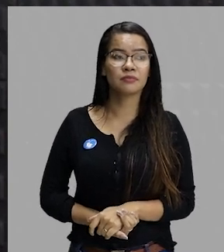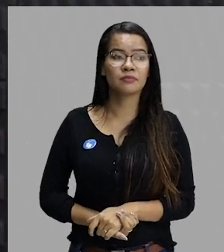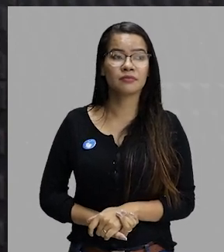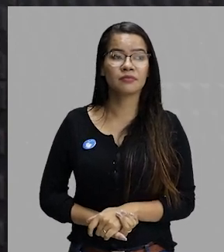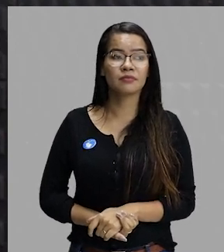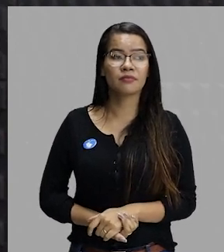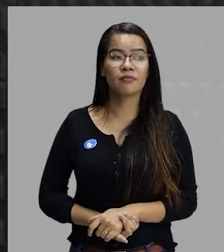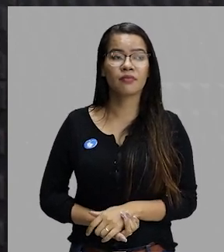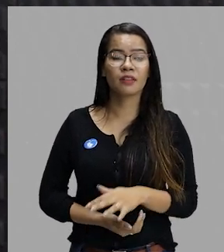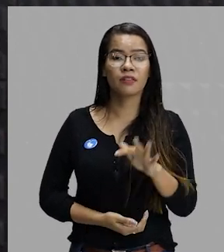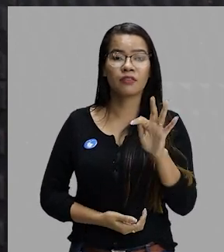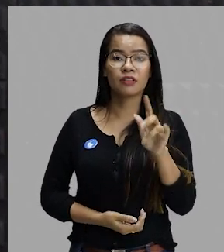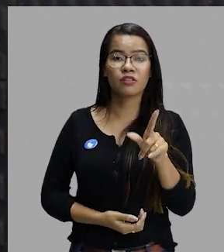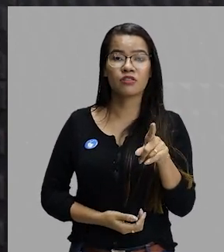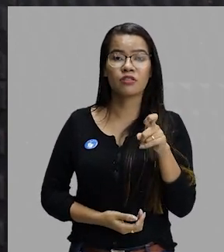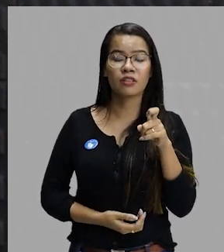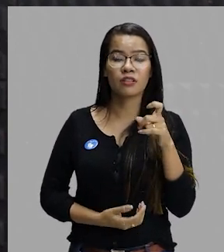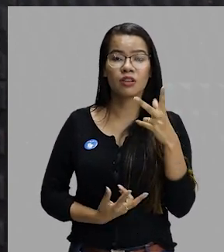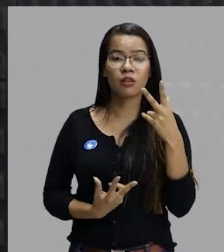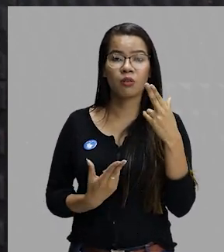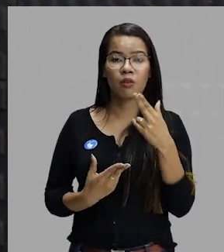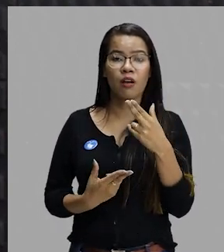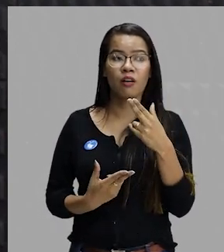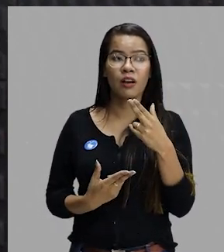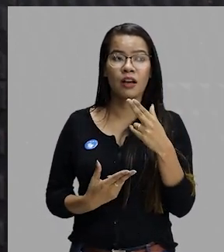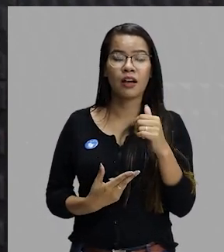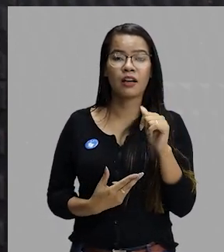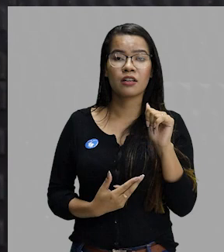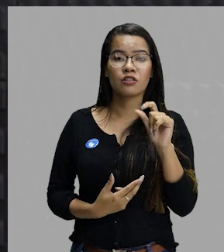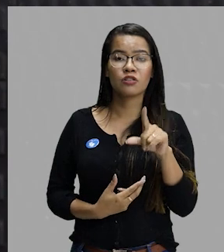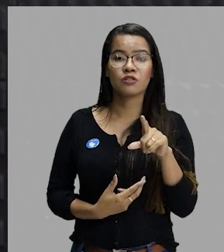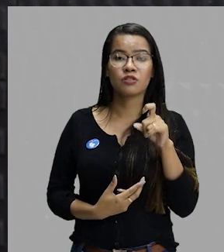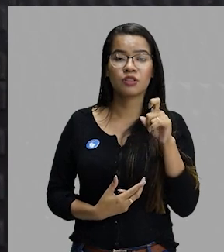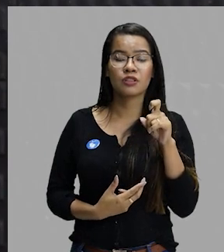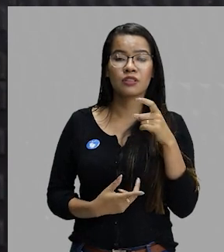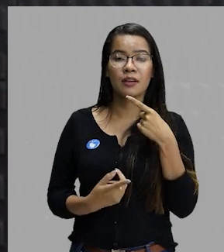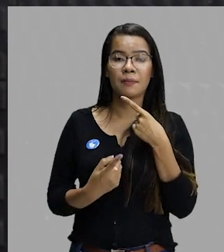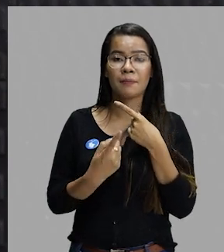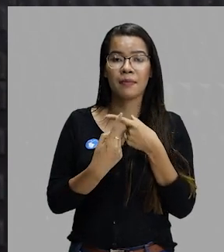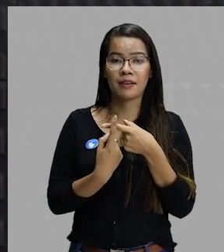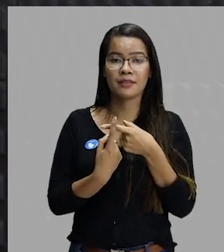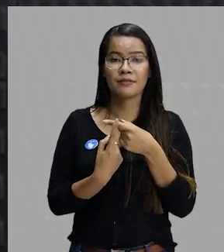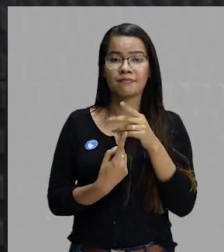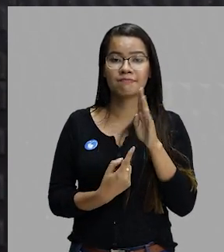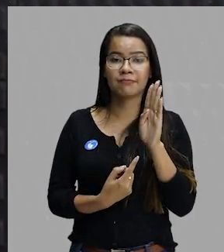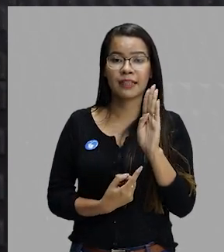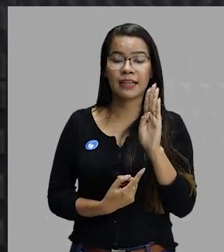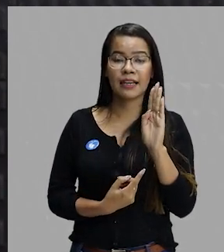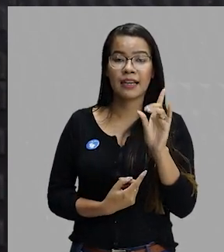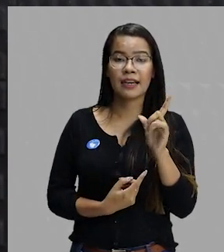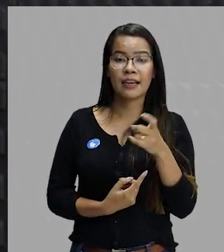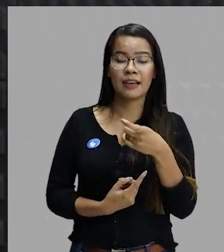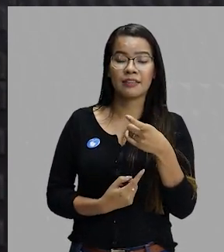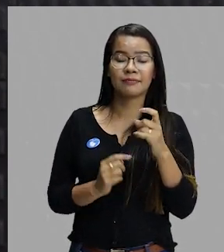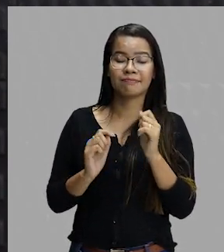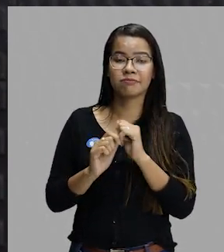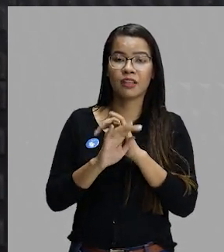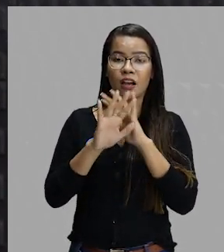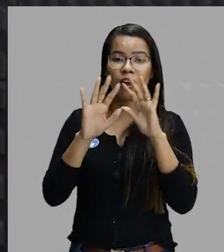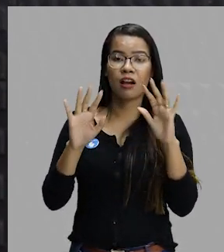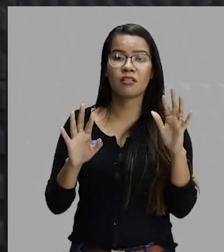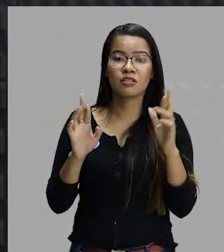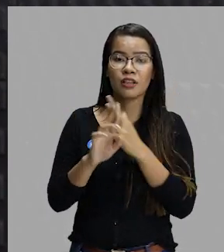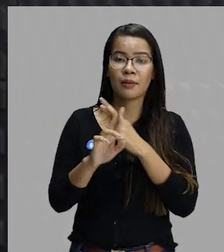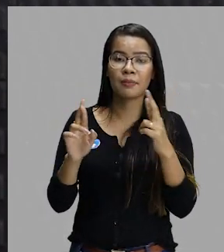f de x igual a ax mais b. Essa aqui é a forma geral